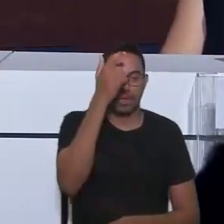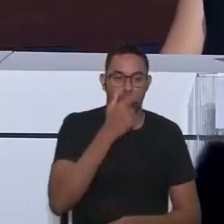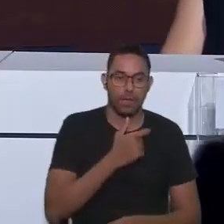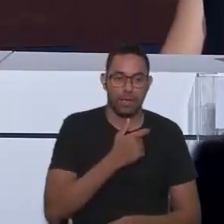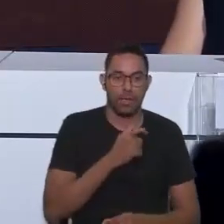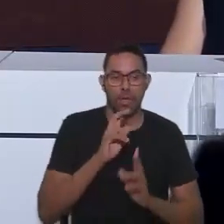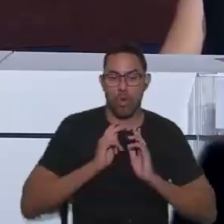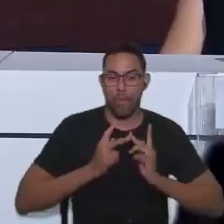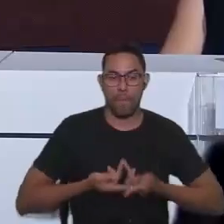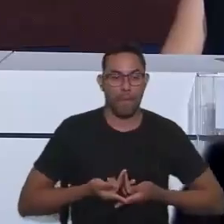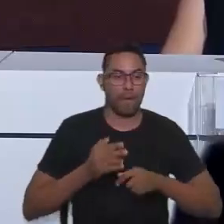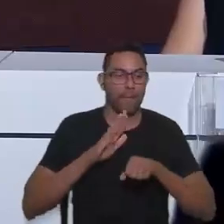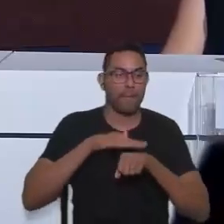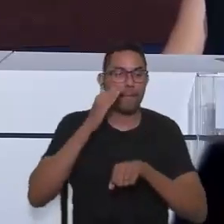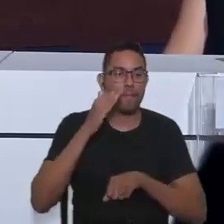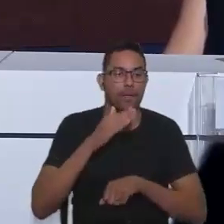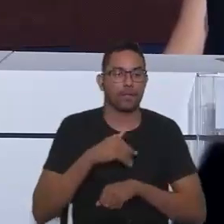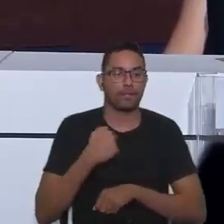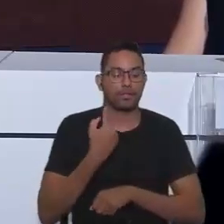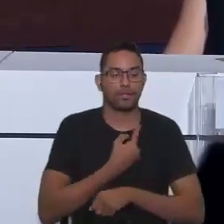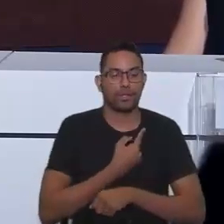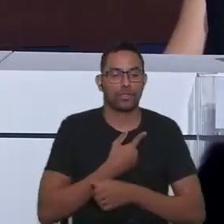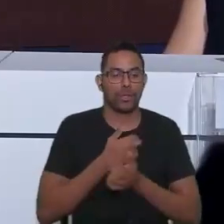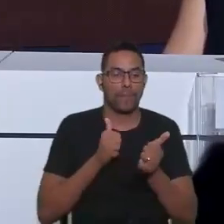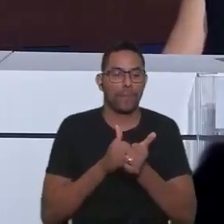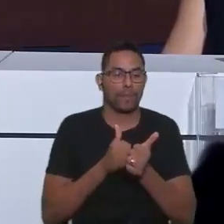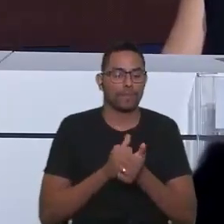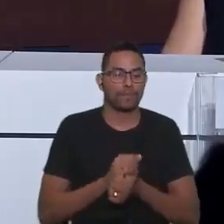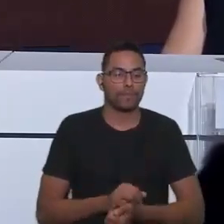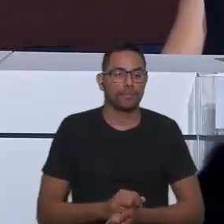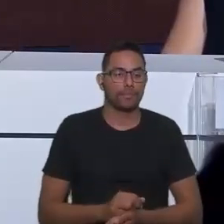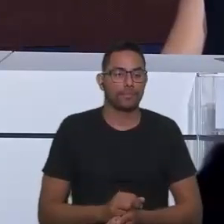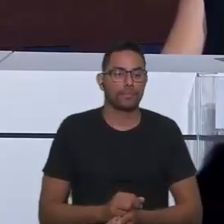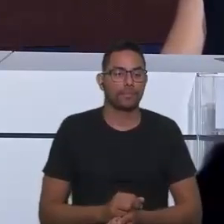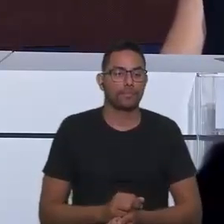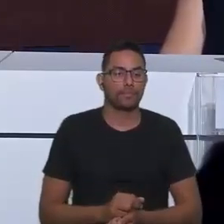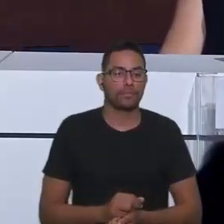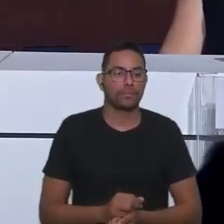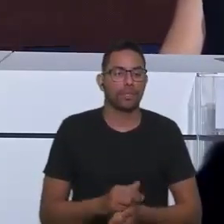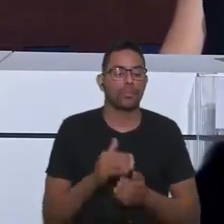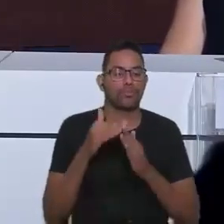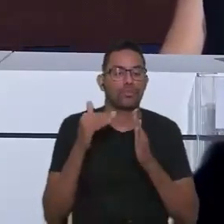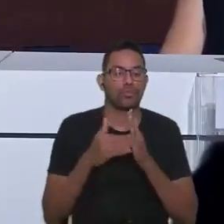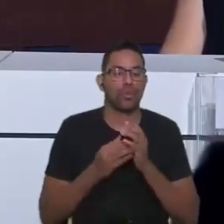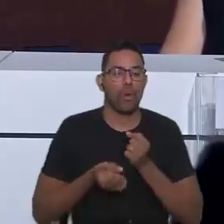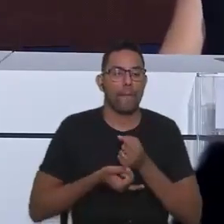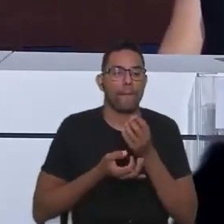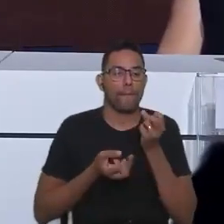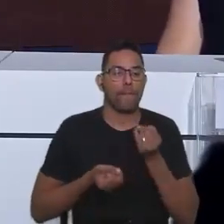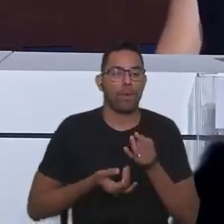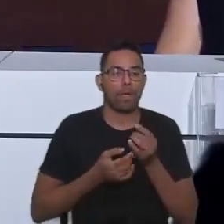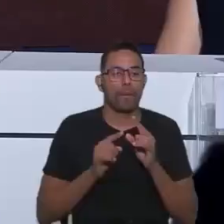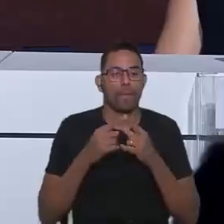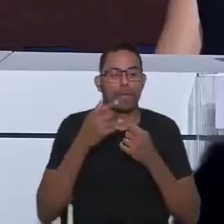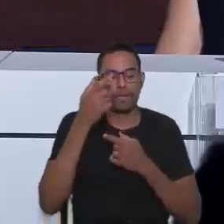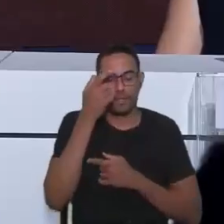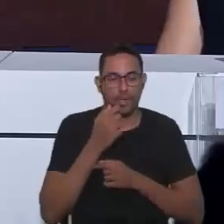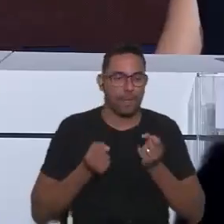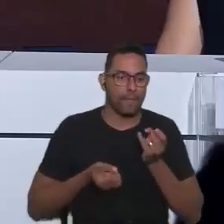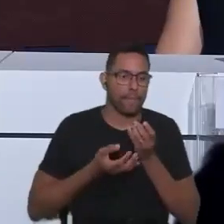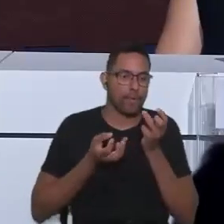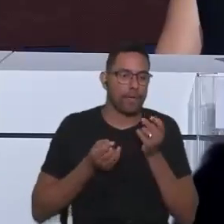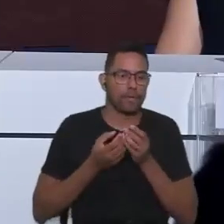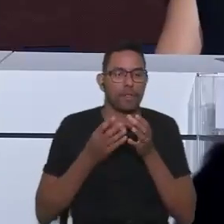tão mais humanos quanto mais nos aproximarmos dessa condição de todos sermos poetas, mas sermos poetas